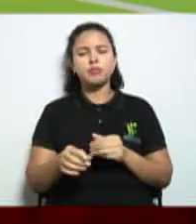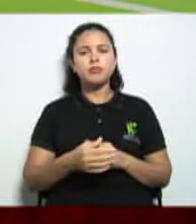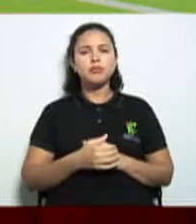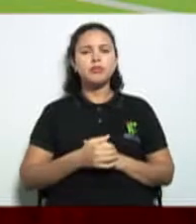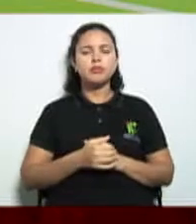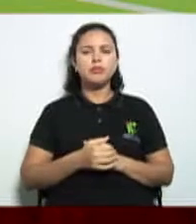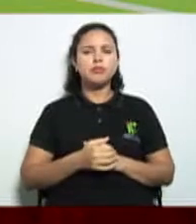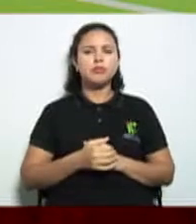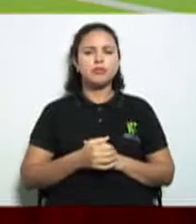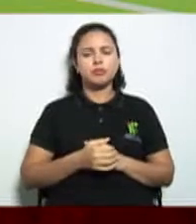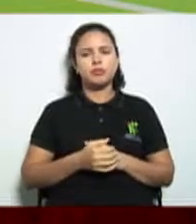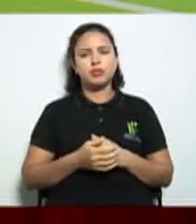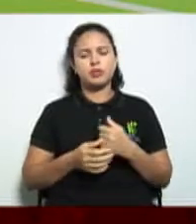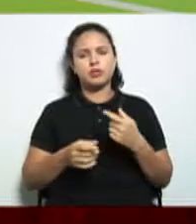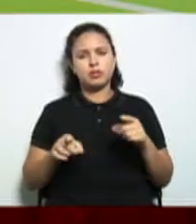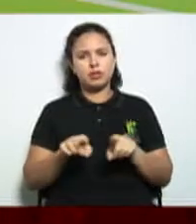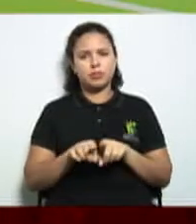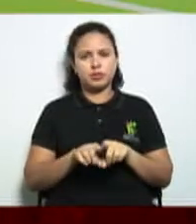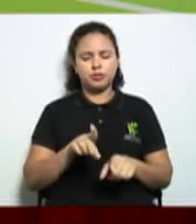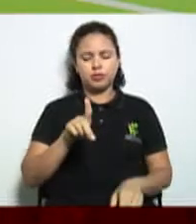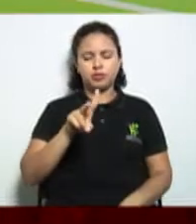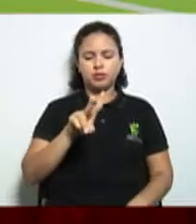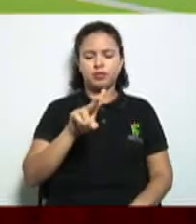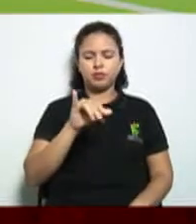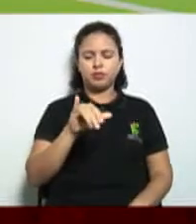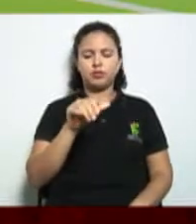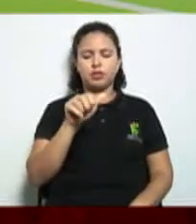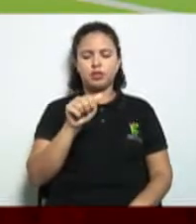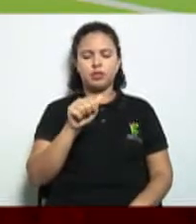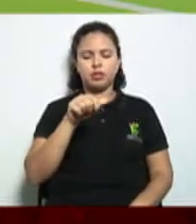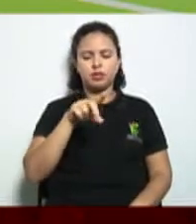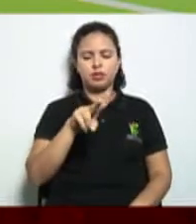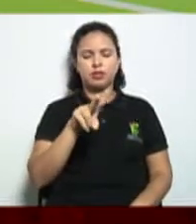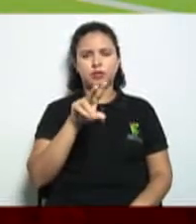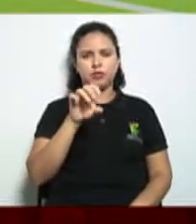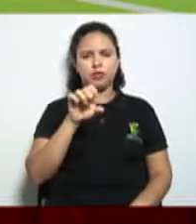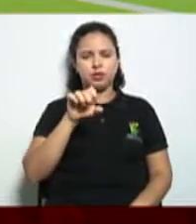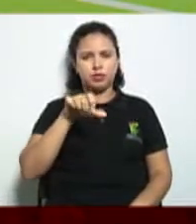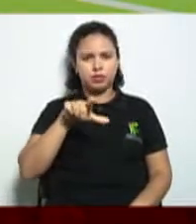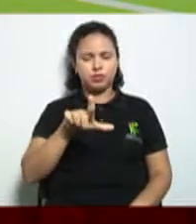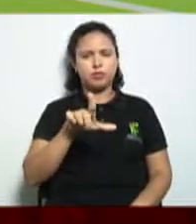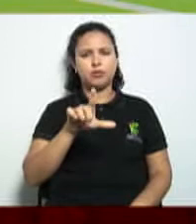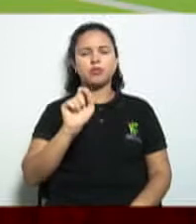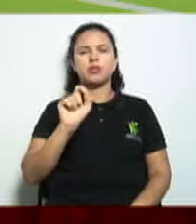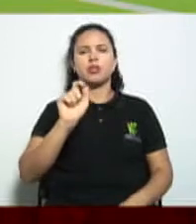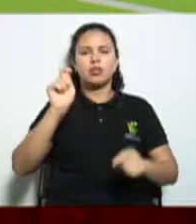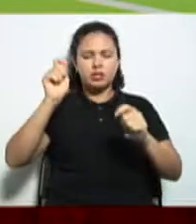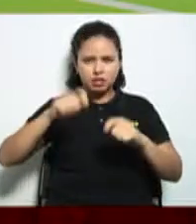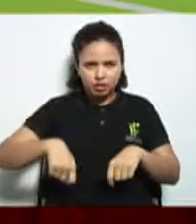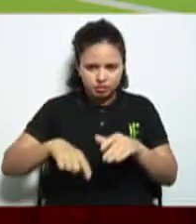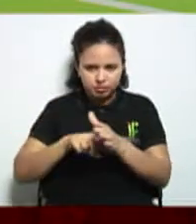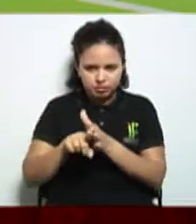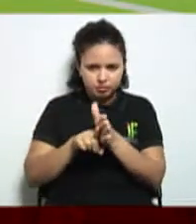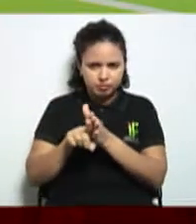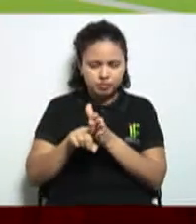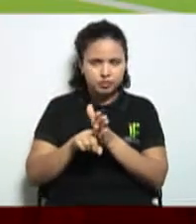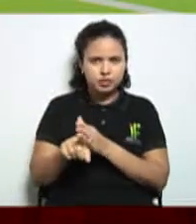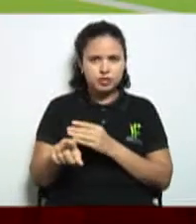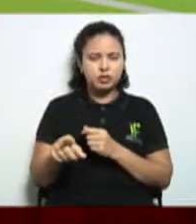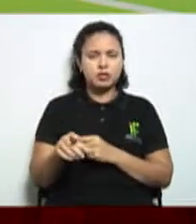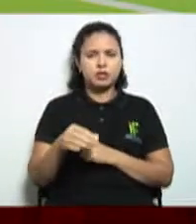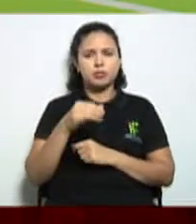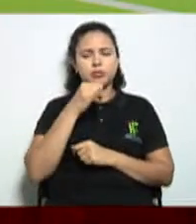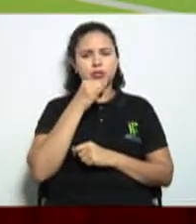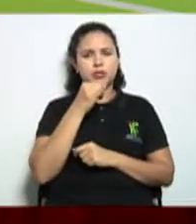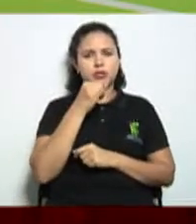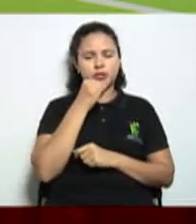tem condições de acontecer. Eu não posso fazer uma pesquisa inviável. Vou pesquisar se tem como eu criar uma cooperativa